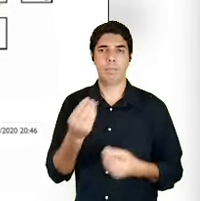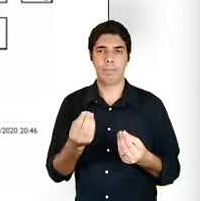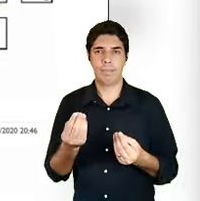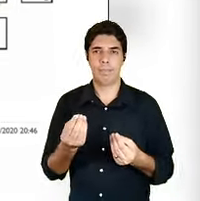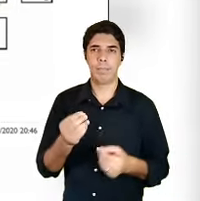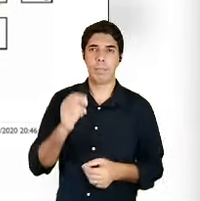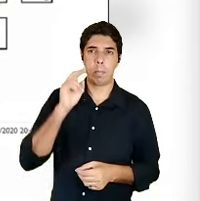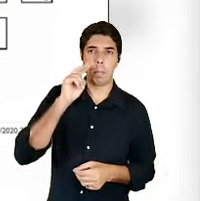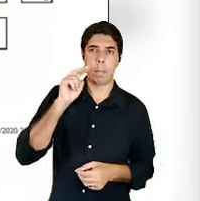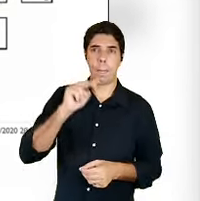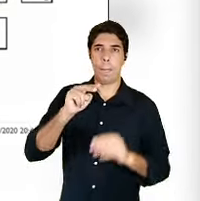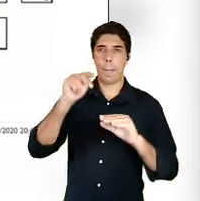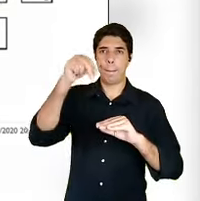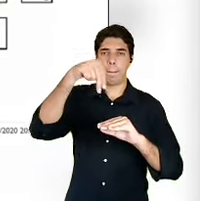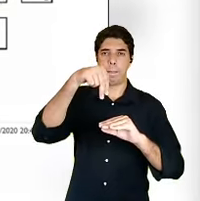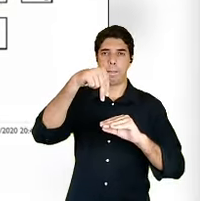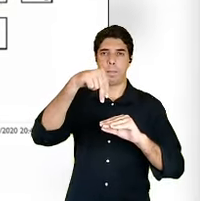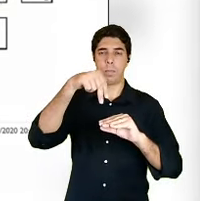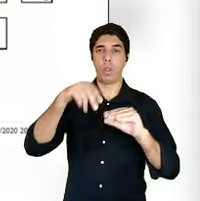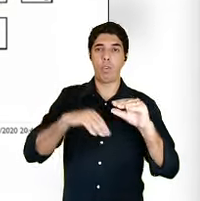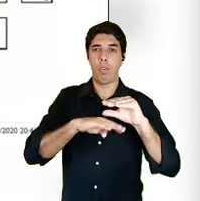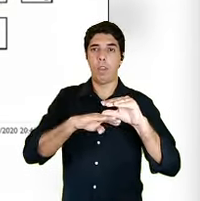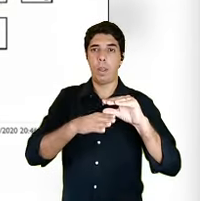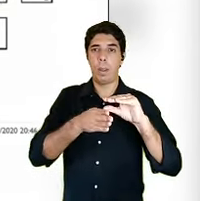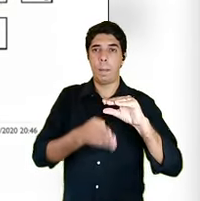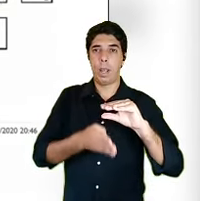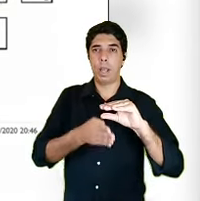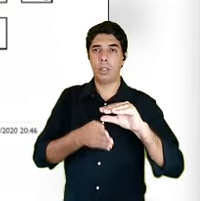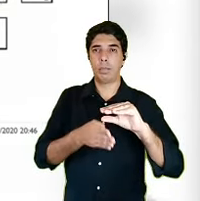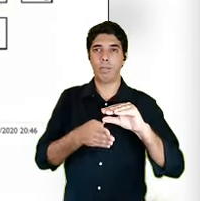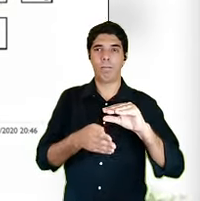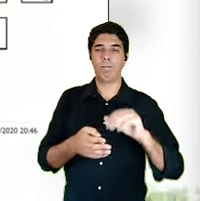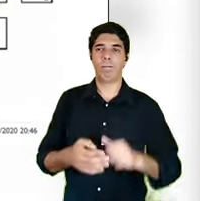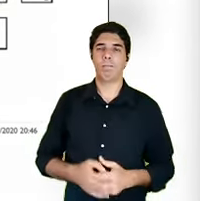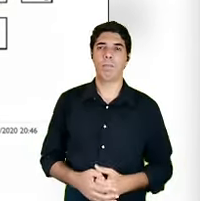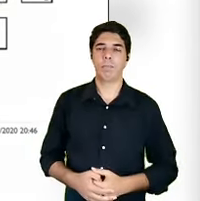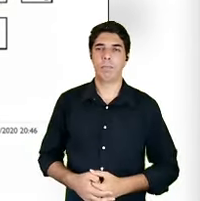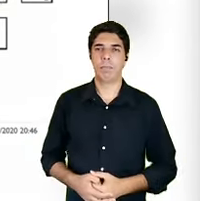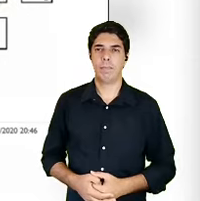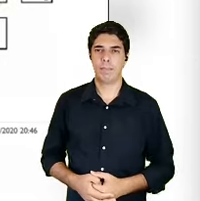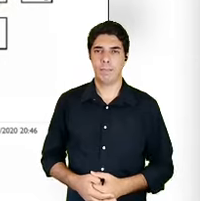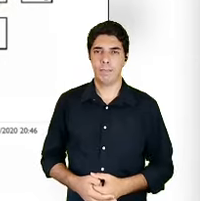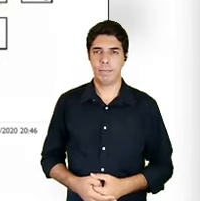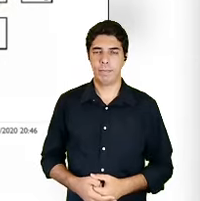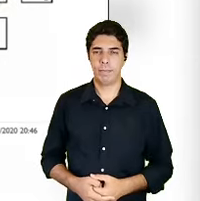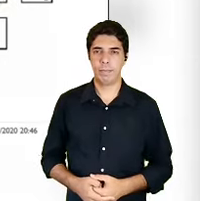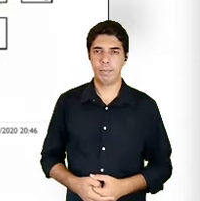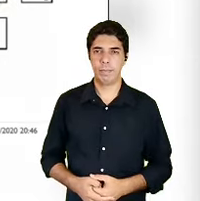Da mesma forma, quando eu olho aqui, ó, minha vista superior, o que eu estou vendo? Estou vendo só isso e isso.